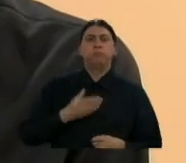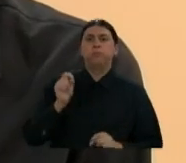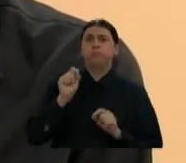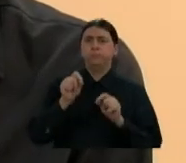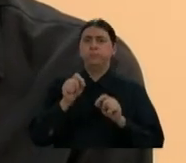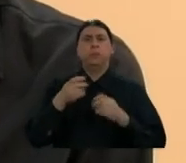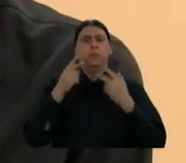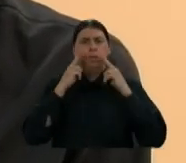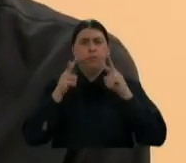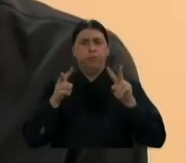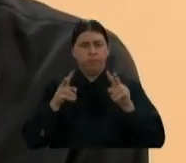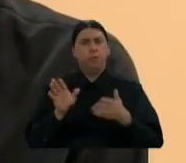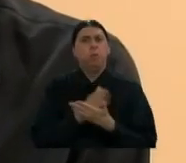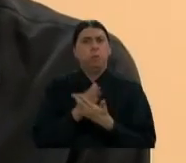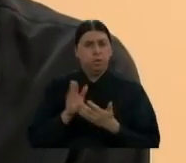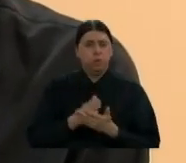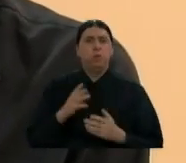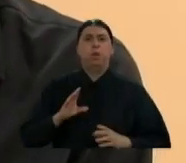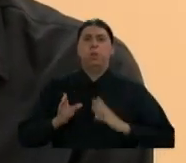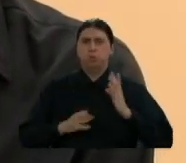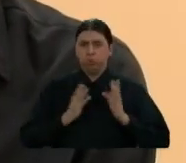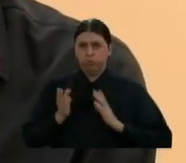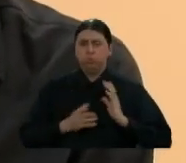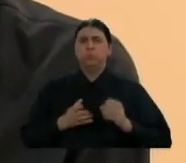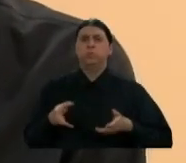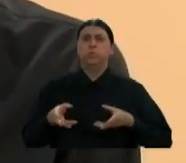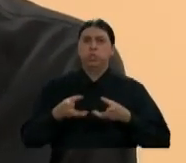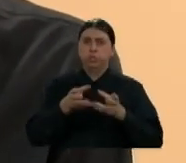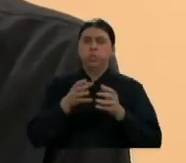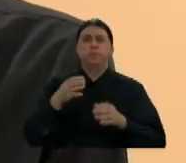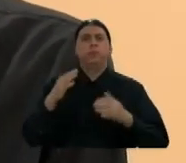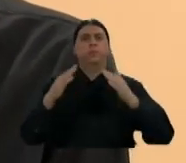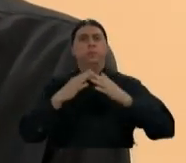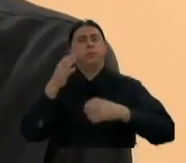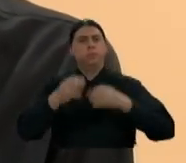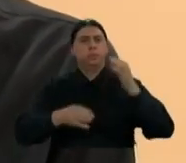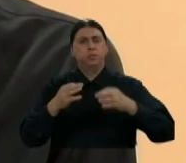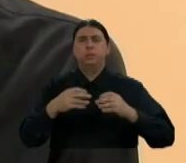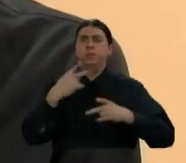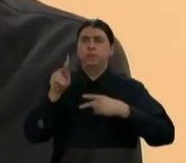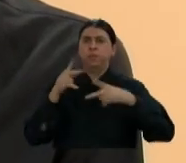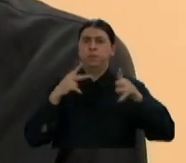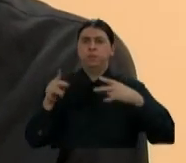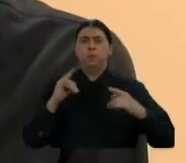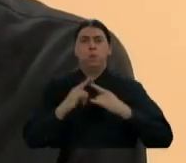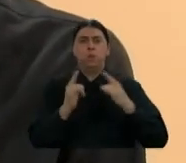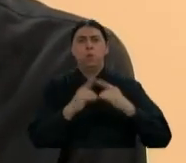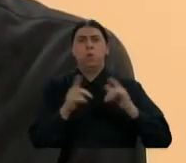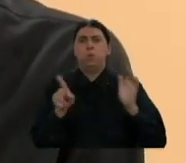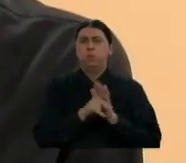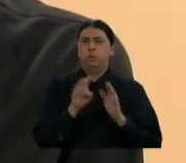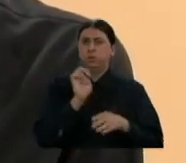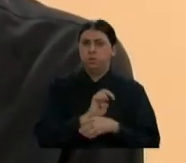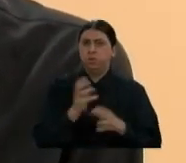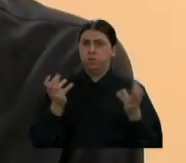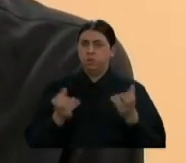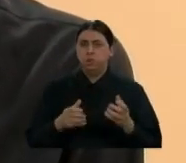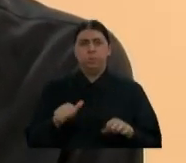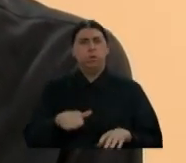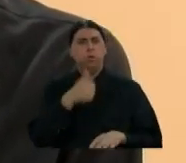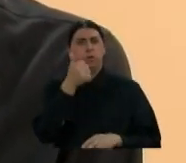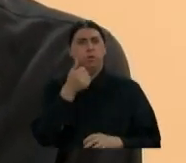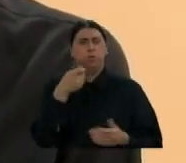que há ações a iniciativas tanto o judiciário quanto de outros órgãos do estado no sentido de tentar melhorar